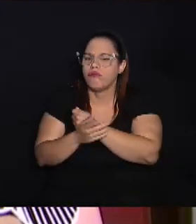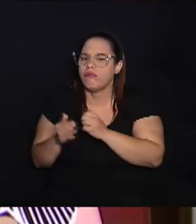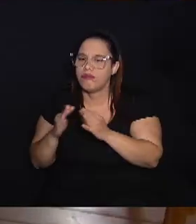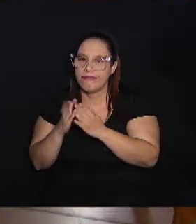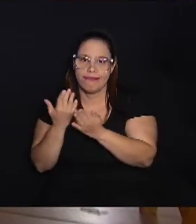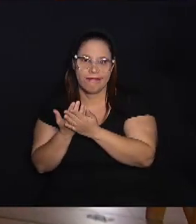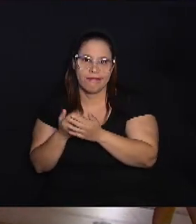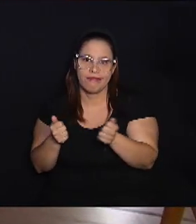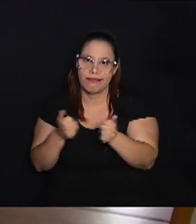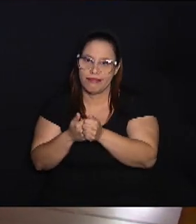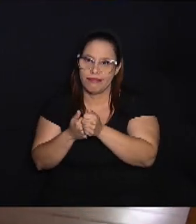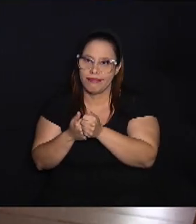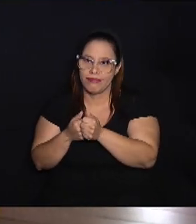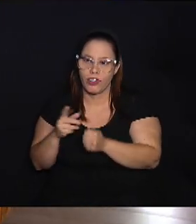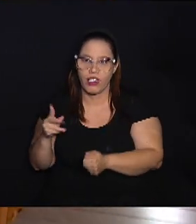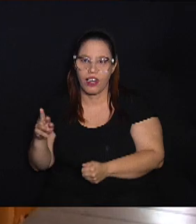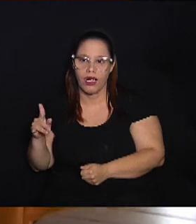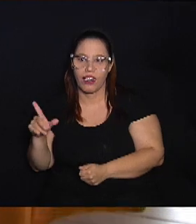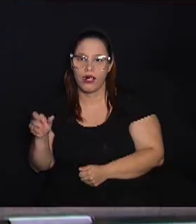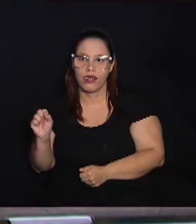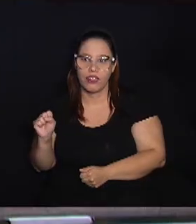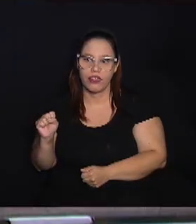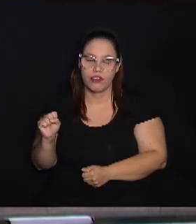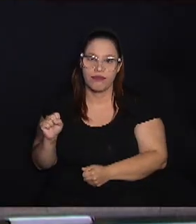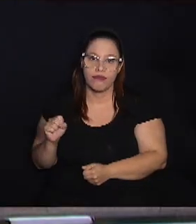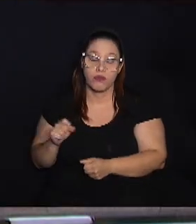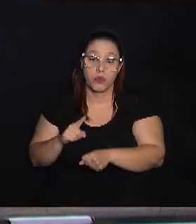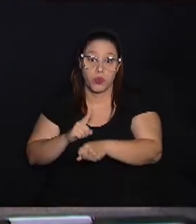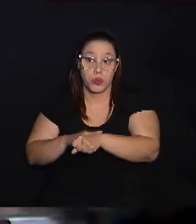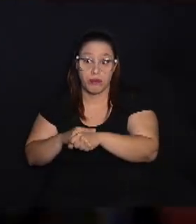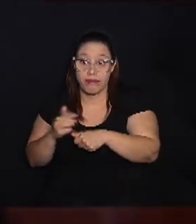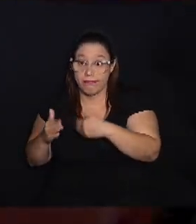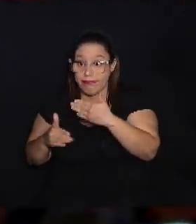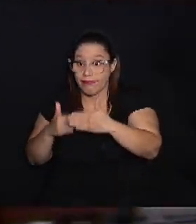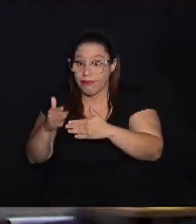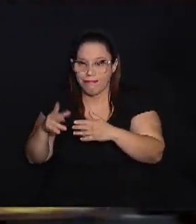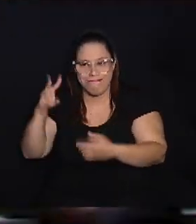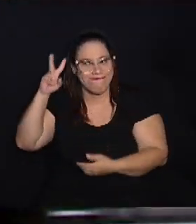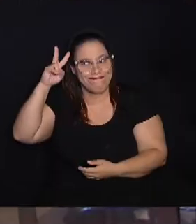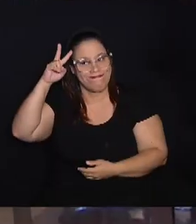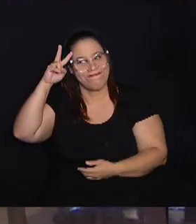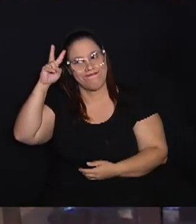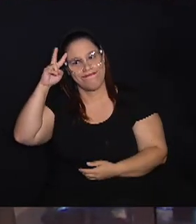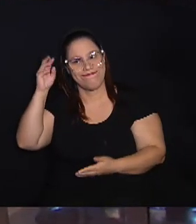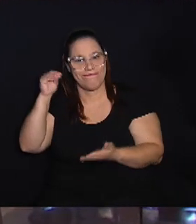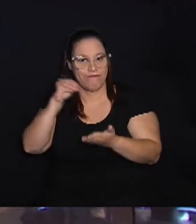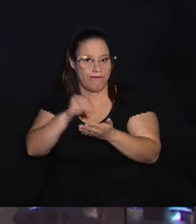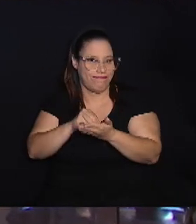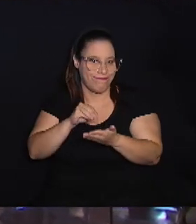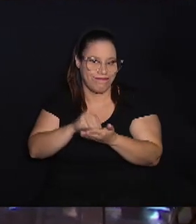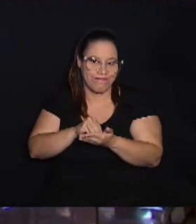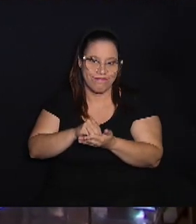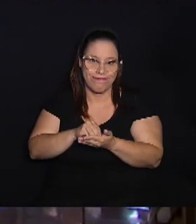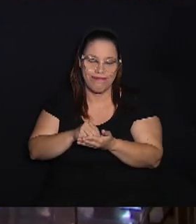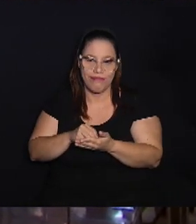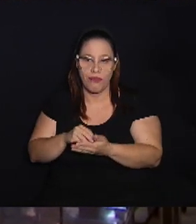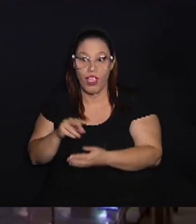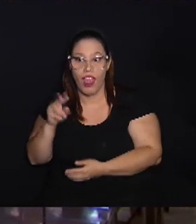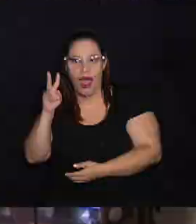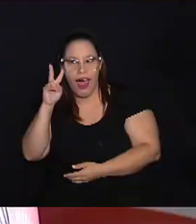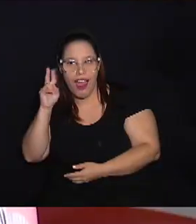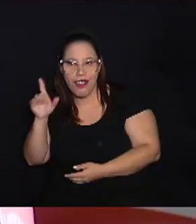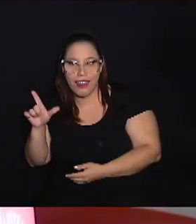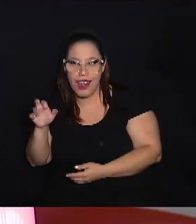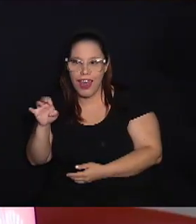Carlos Gomes. E com tanto tempo de existência, não poderiam faltar histórias, ou melhor, as lendas que cercam